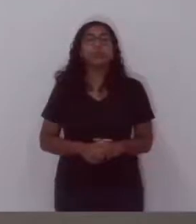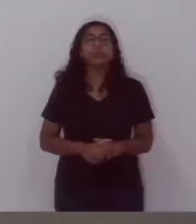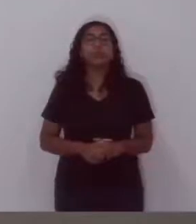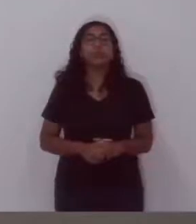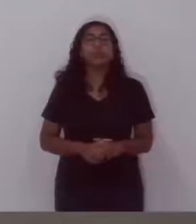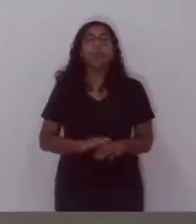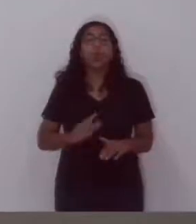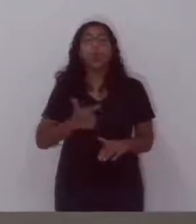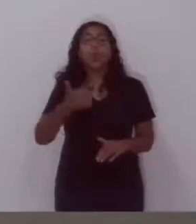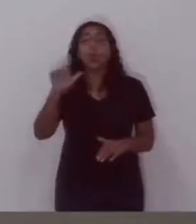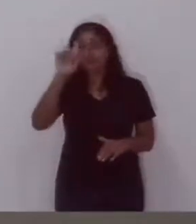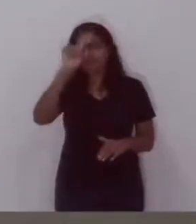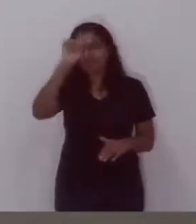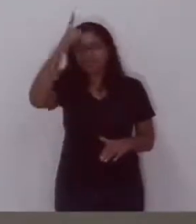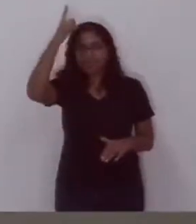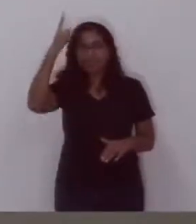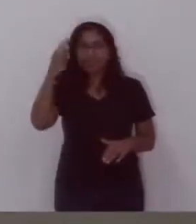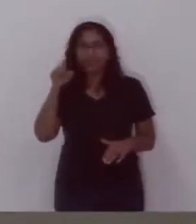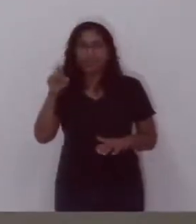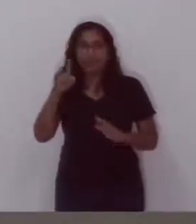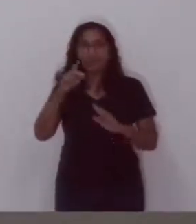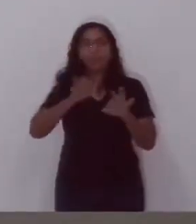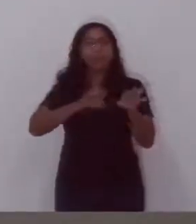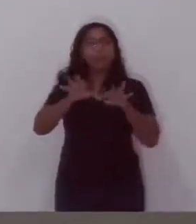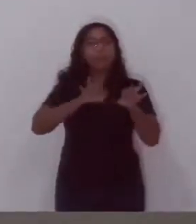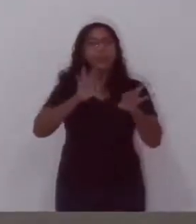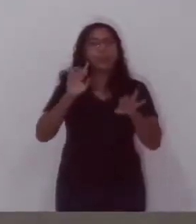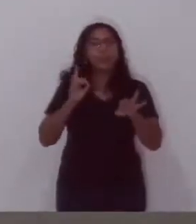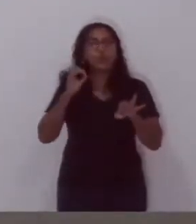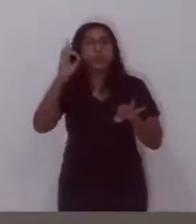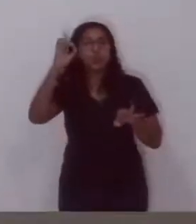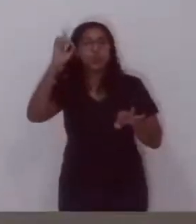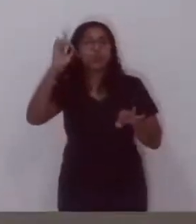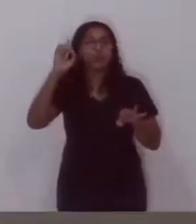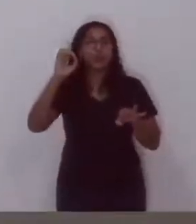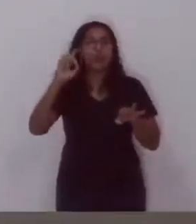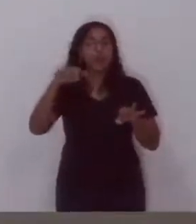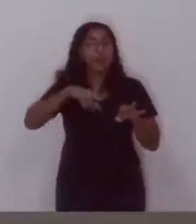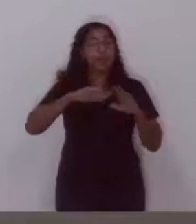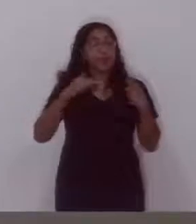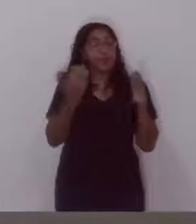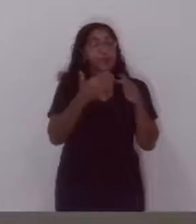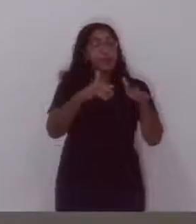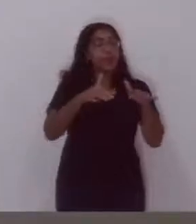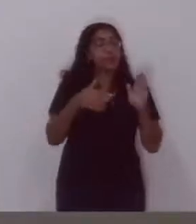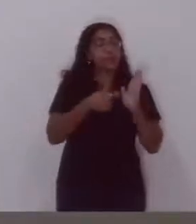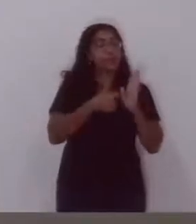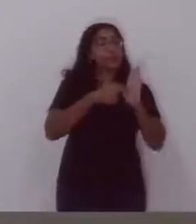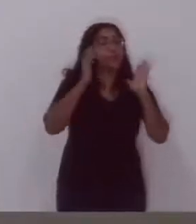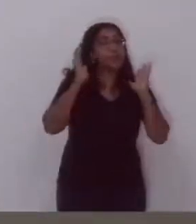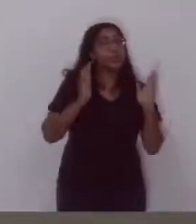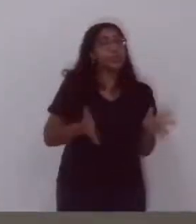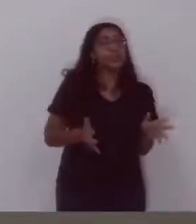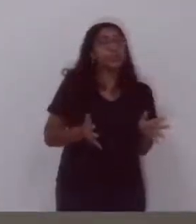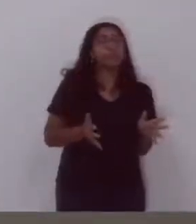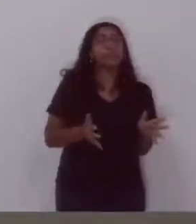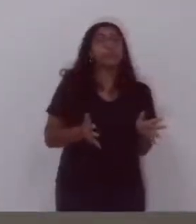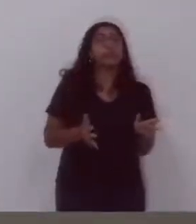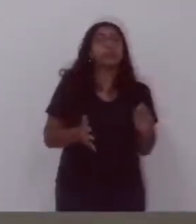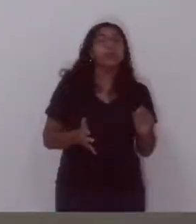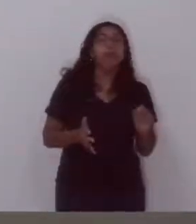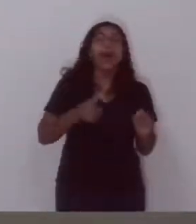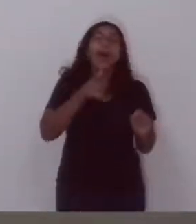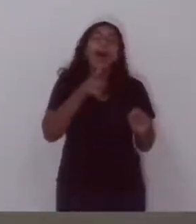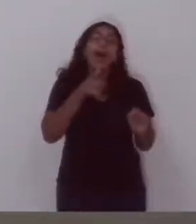Agora uma ideia também surgida através do plano diretor, mas já tinha indicação aqui na Câmara, também a questão da água